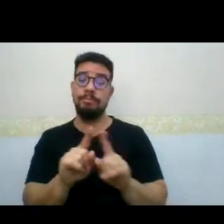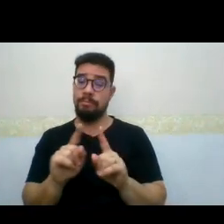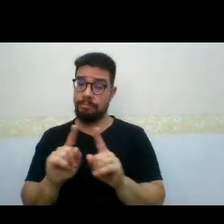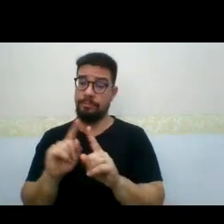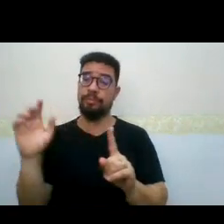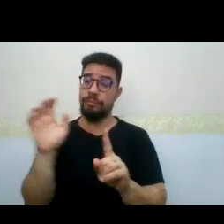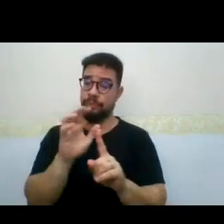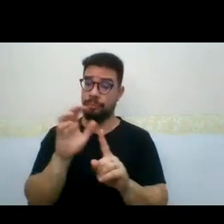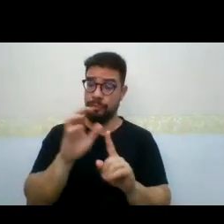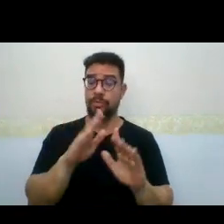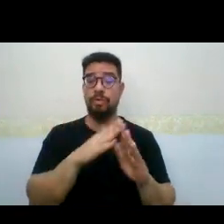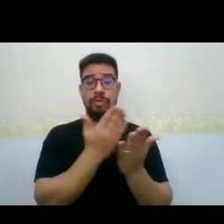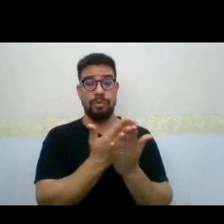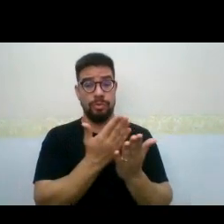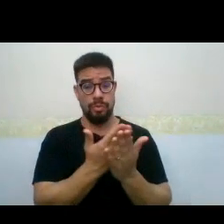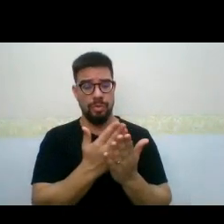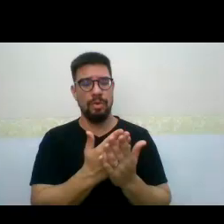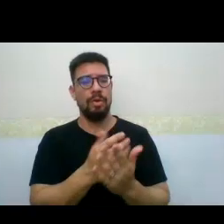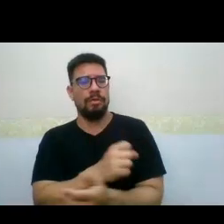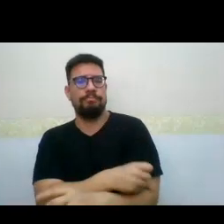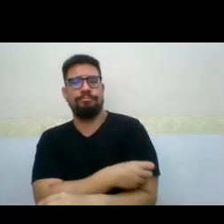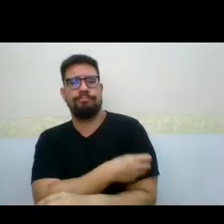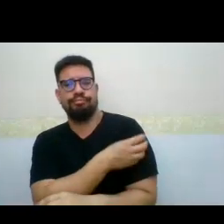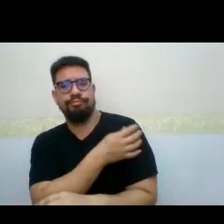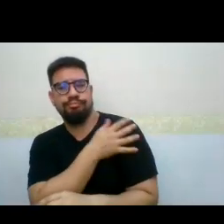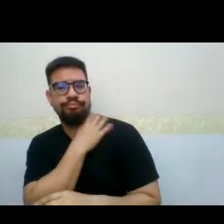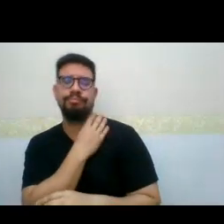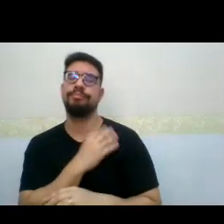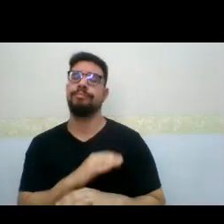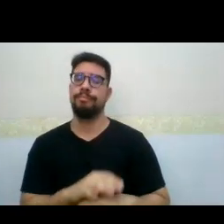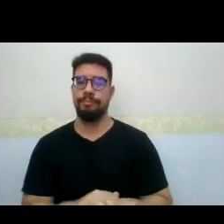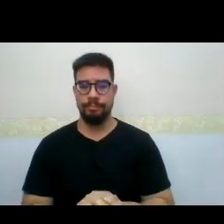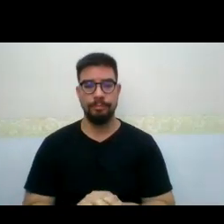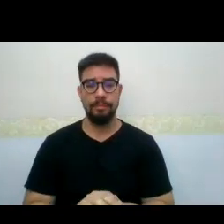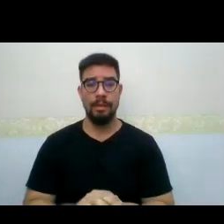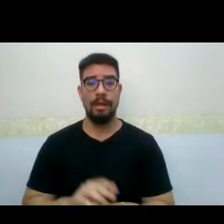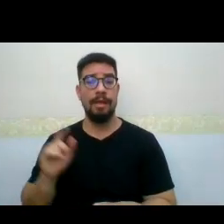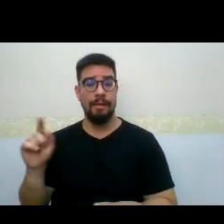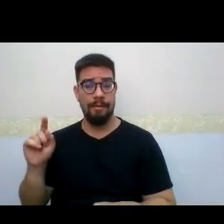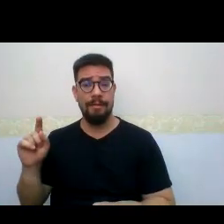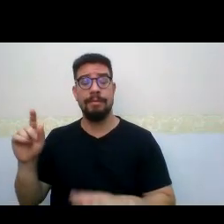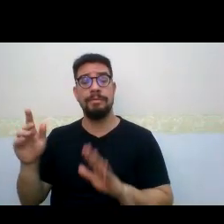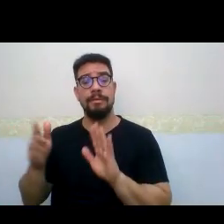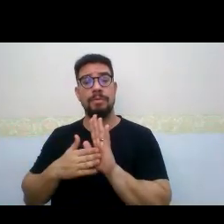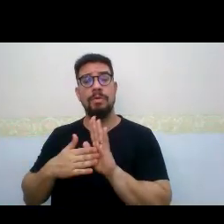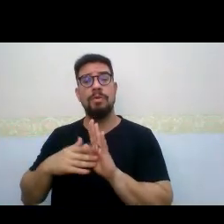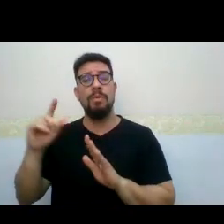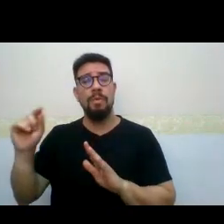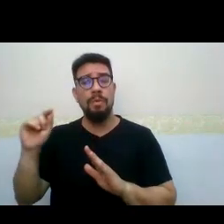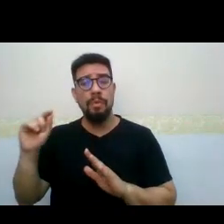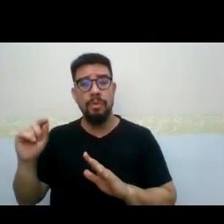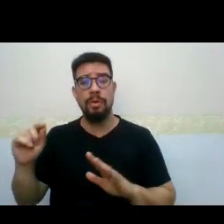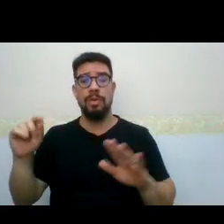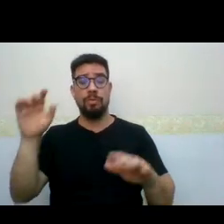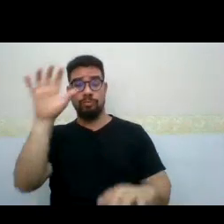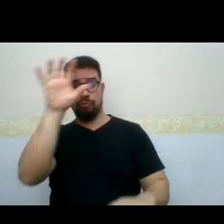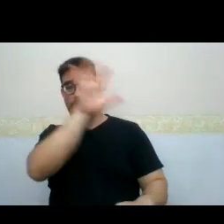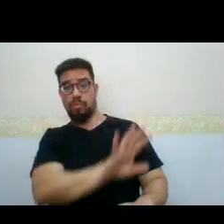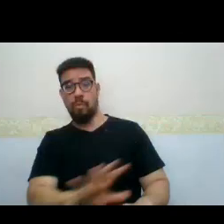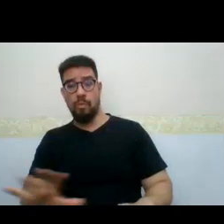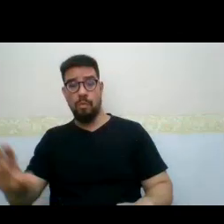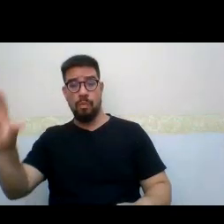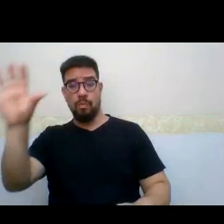os níveis do ensino. Esse pensamento propôs a fragmentação do todo, né, do todo, quando